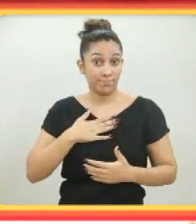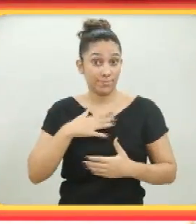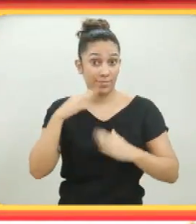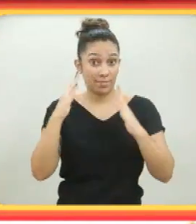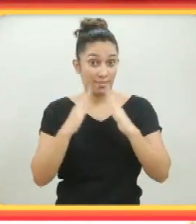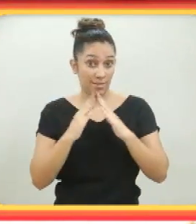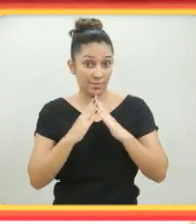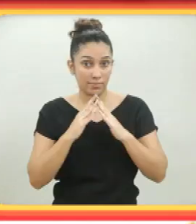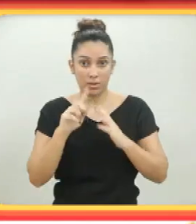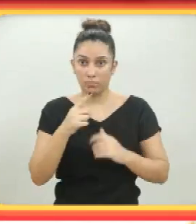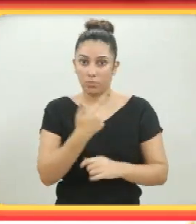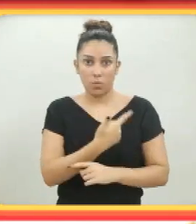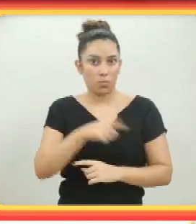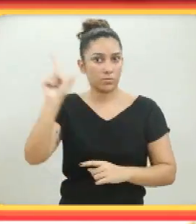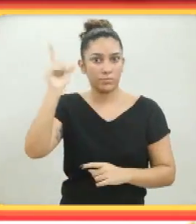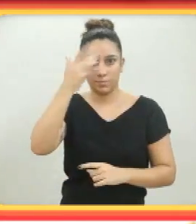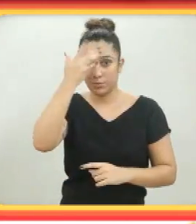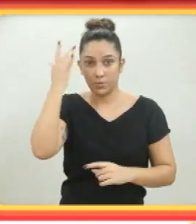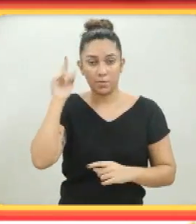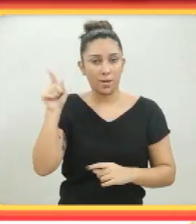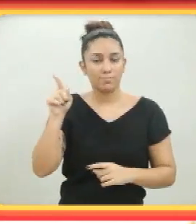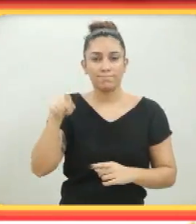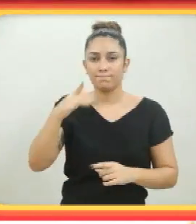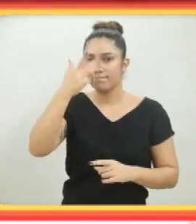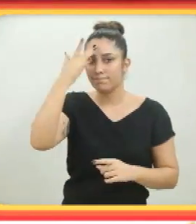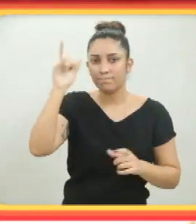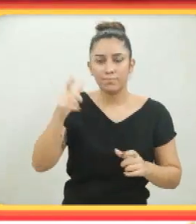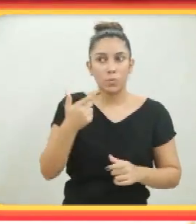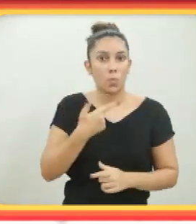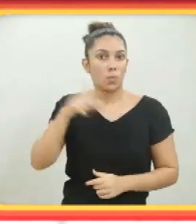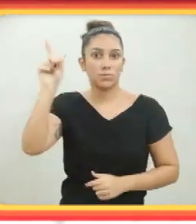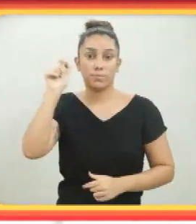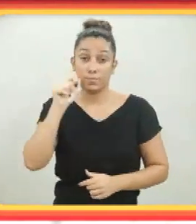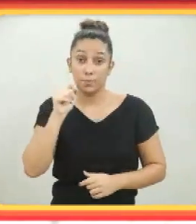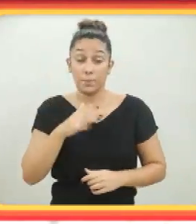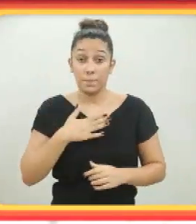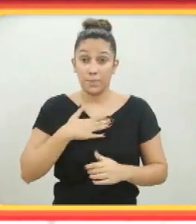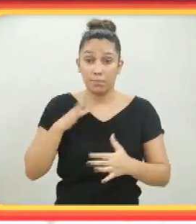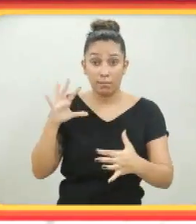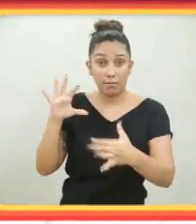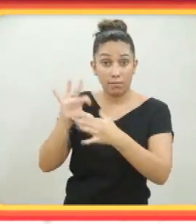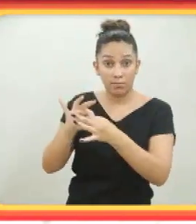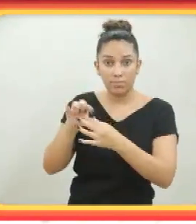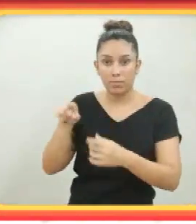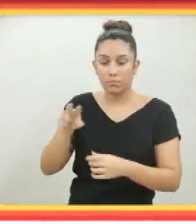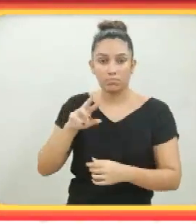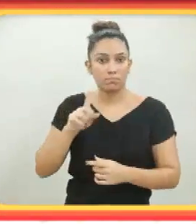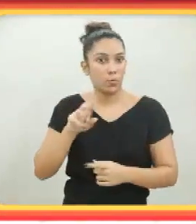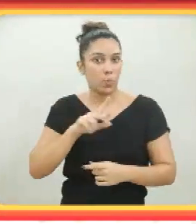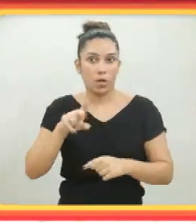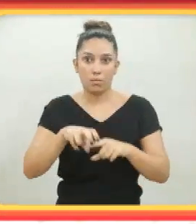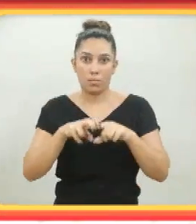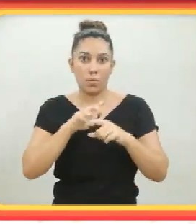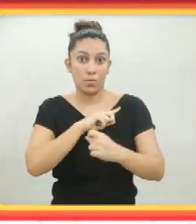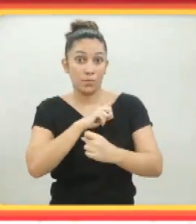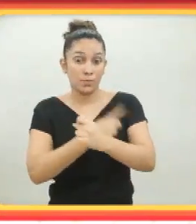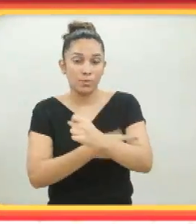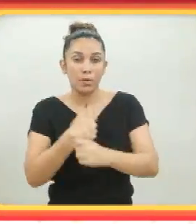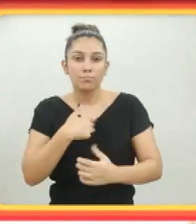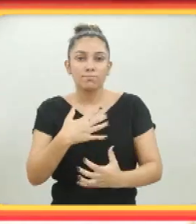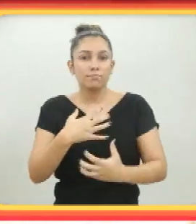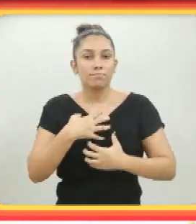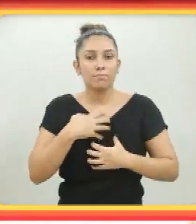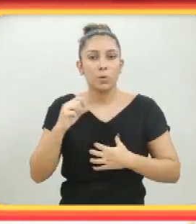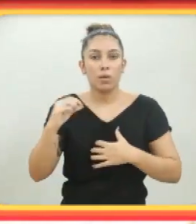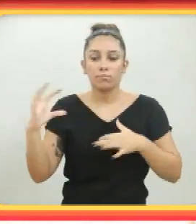mim, isso veio com o olhar das pessoas sobre ela, em relação à capacidade de fazer as coisas.